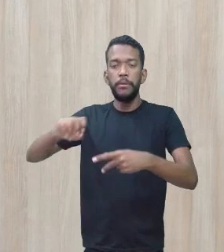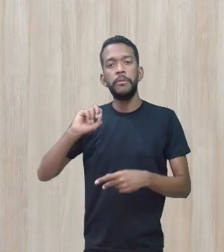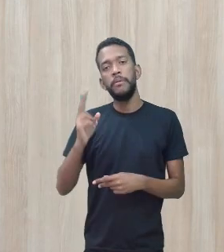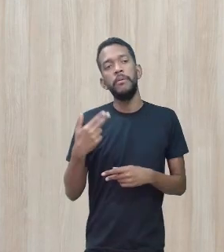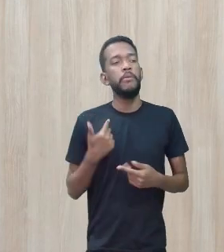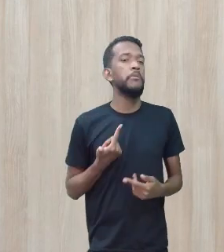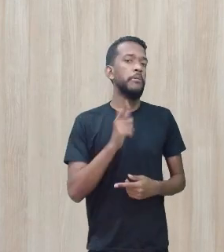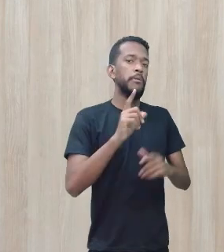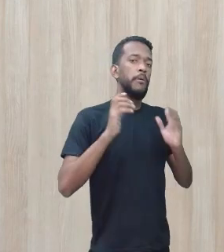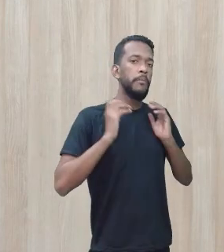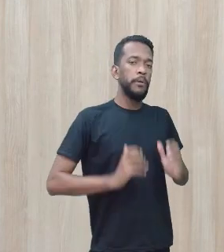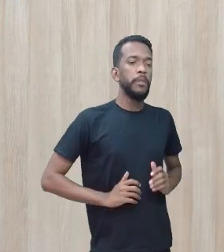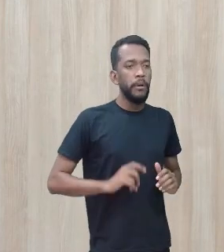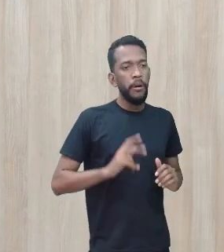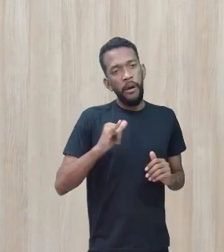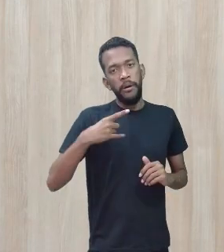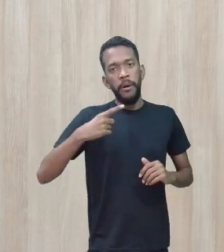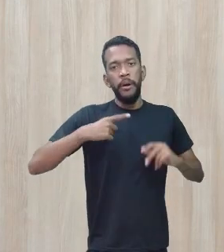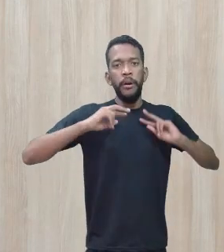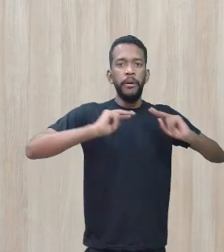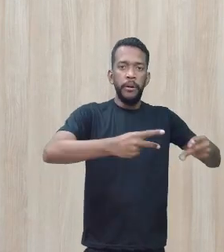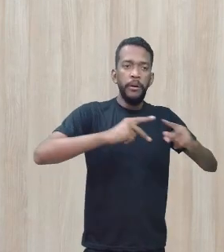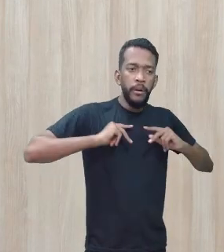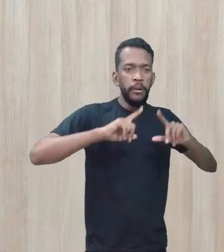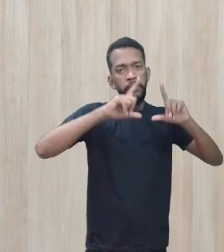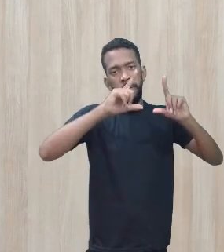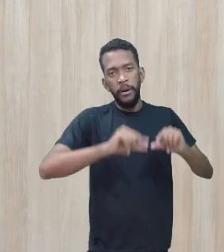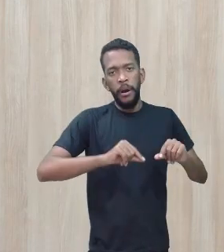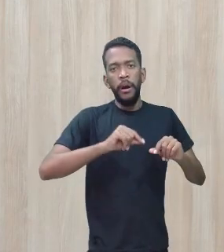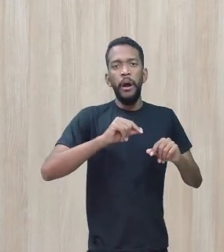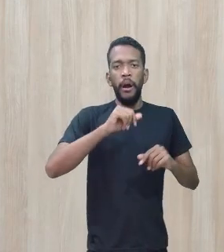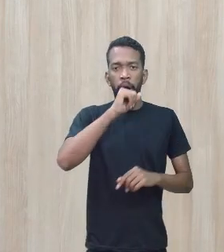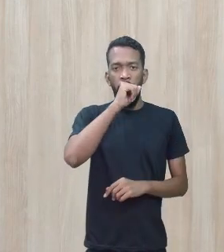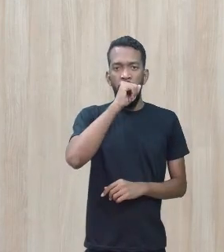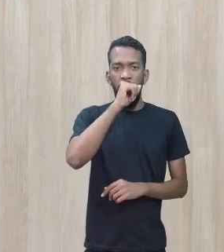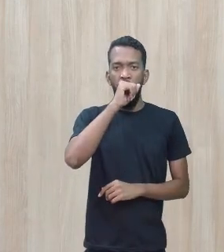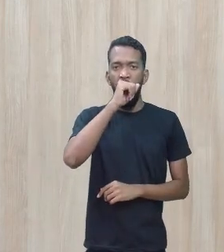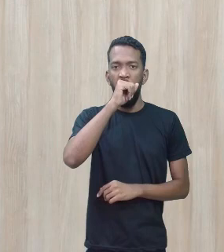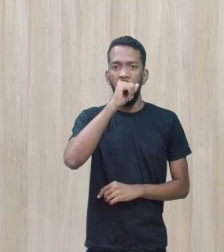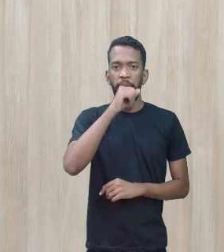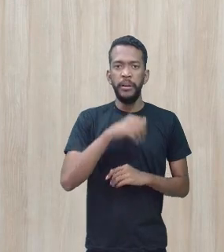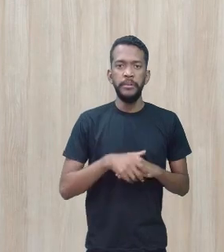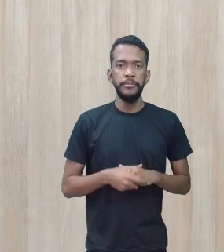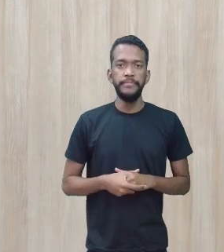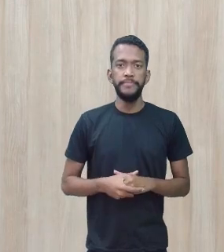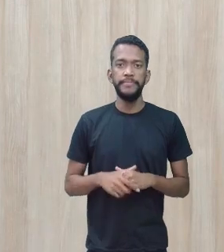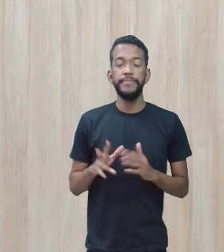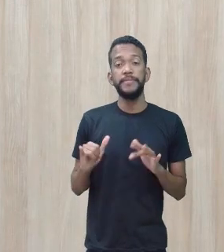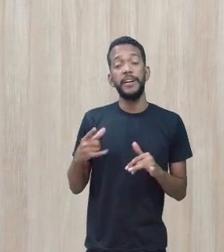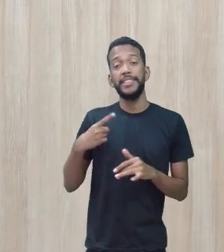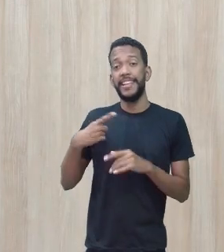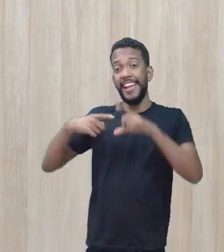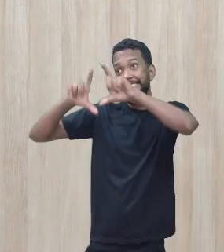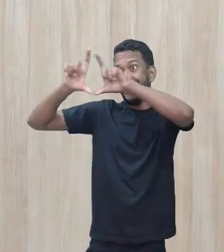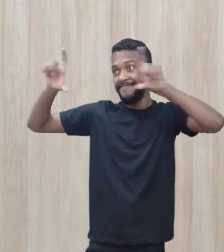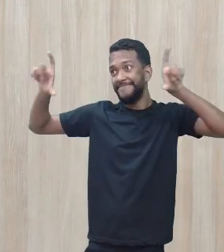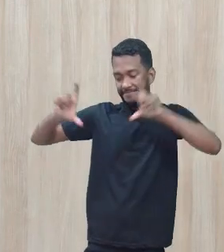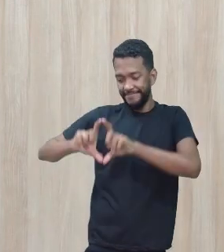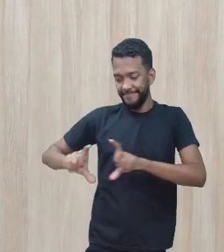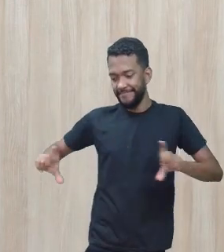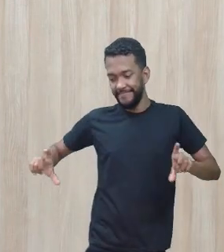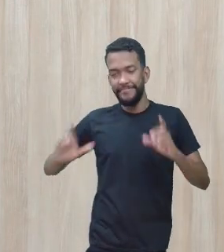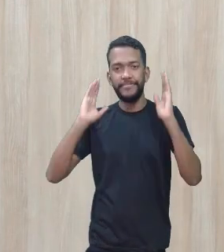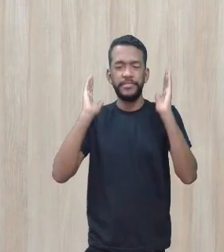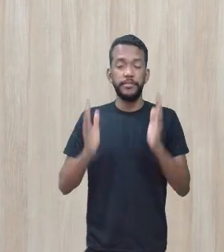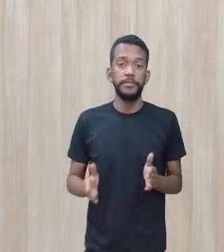outro jeito e essa reação vai ser mais amena, vai ser menor. Ele está te dando aqui um panorama, uma possibilidade